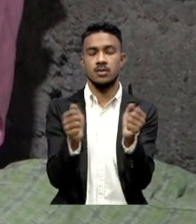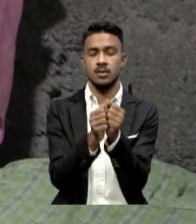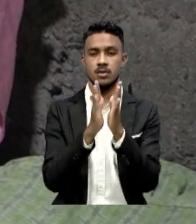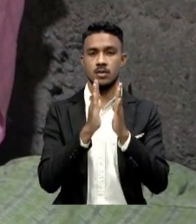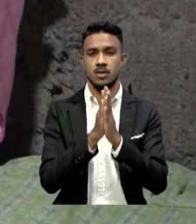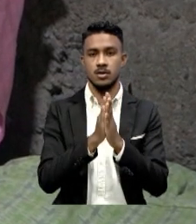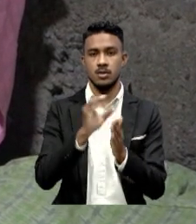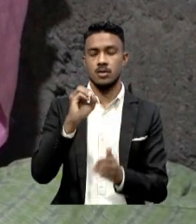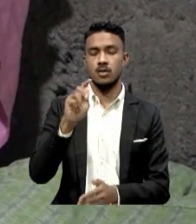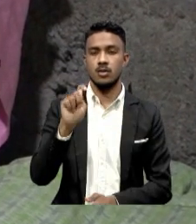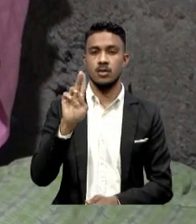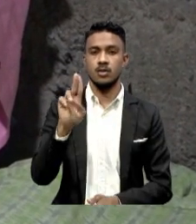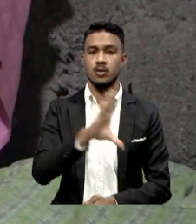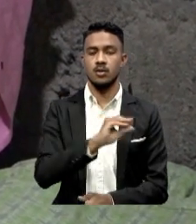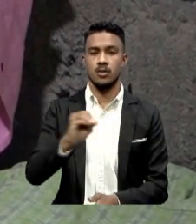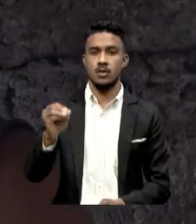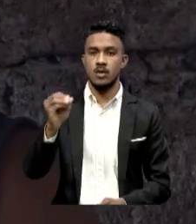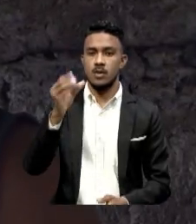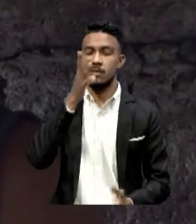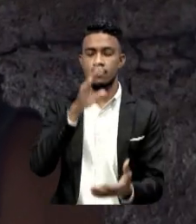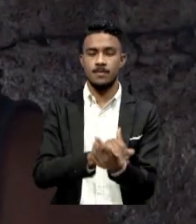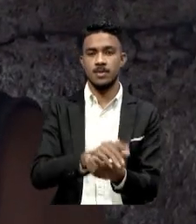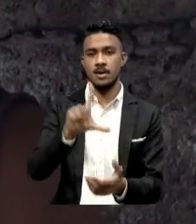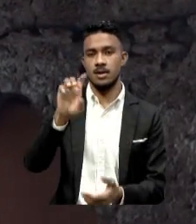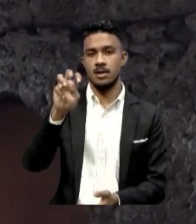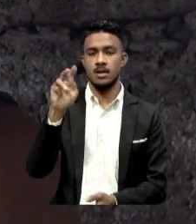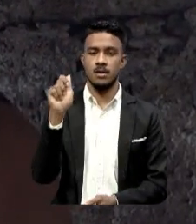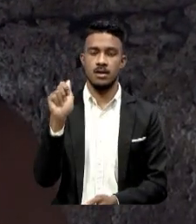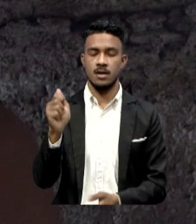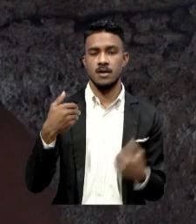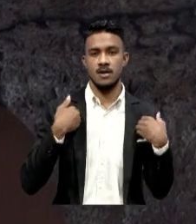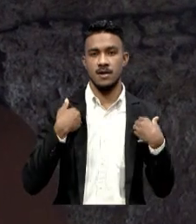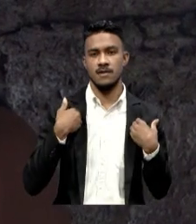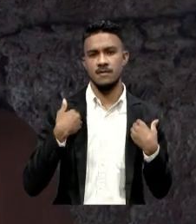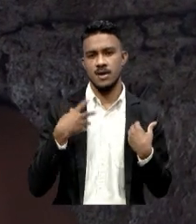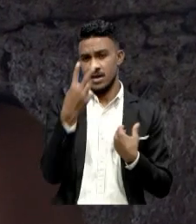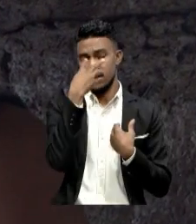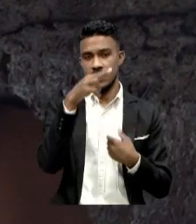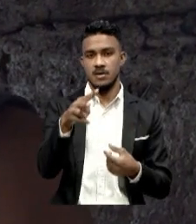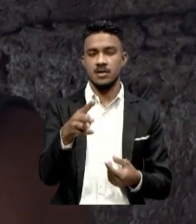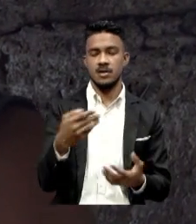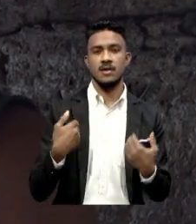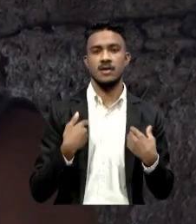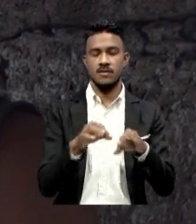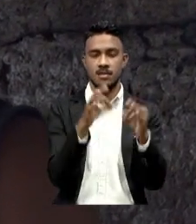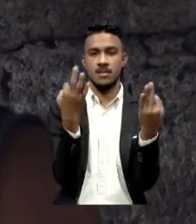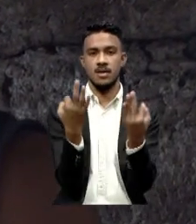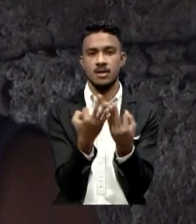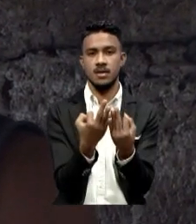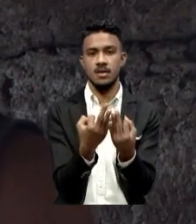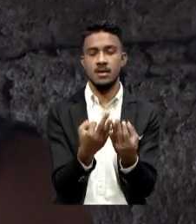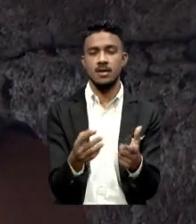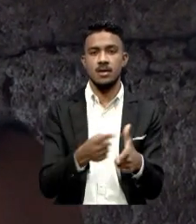mau otu no manalena nian durante ne iha dunik milagre ida mosu basira nia familia.